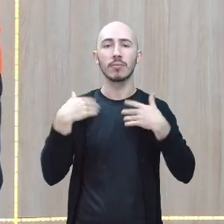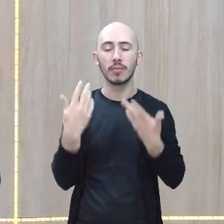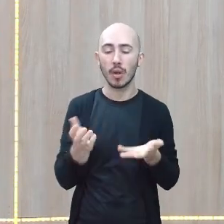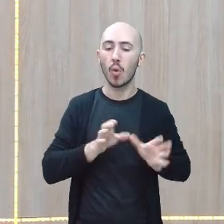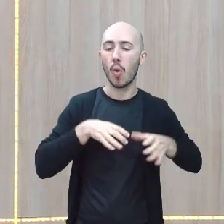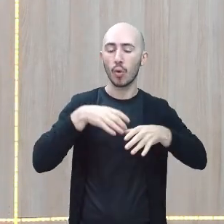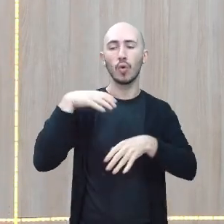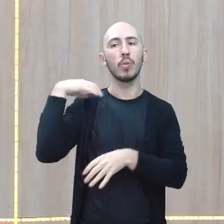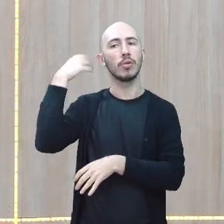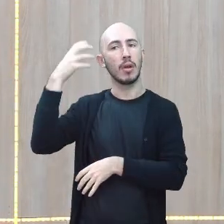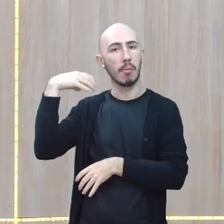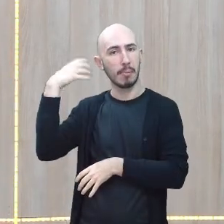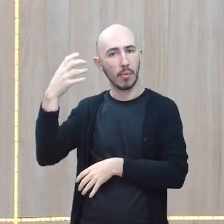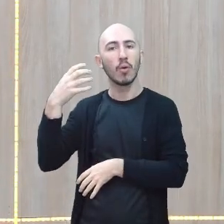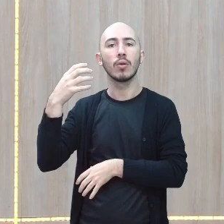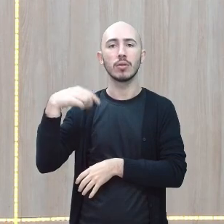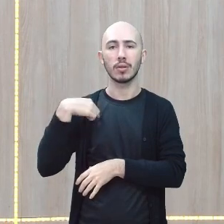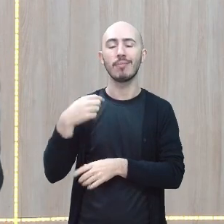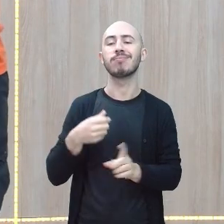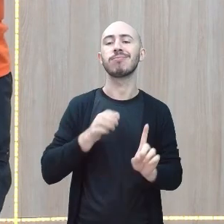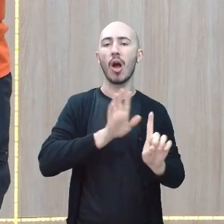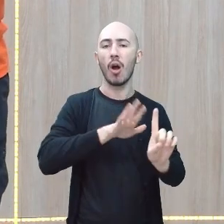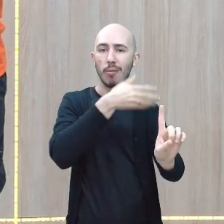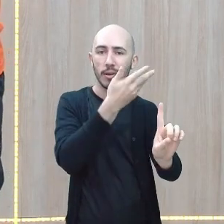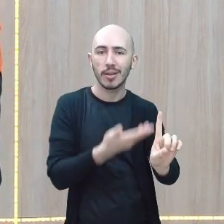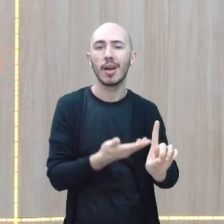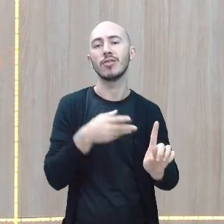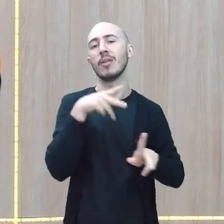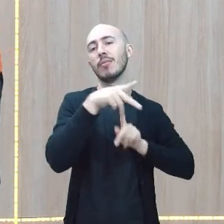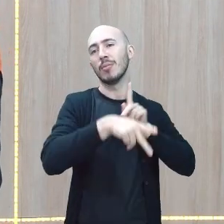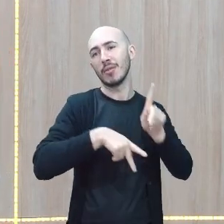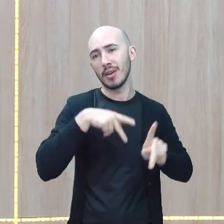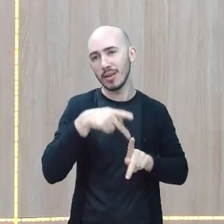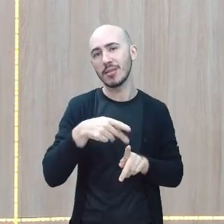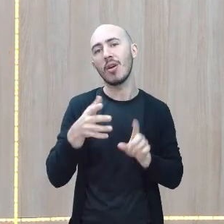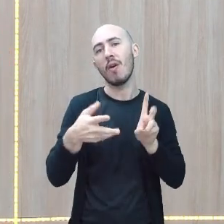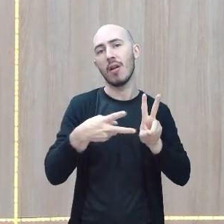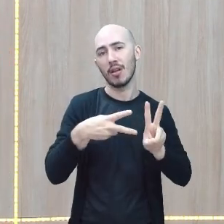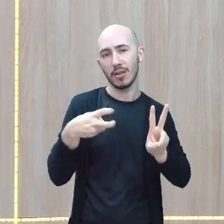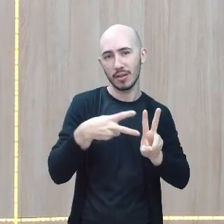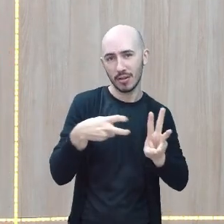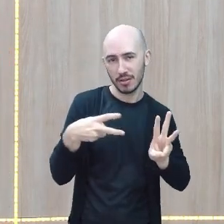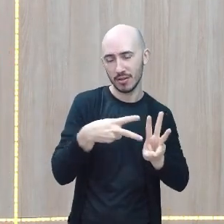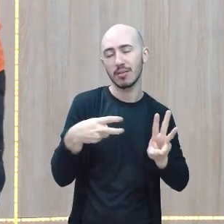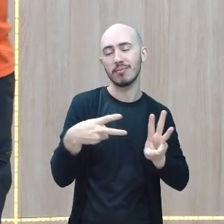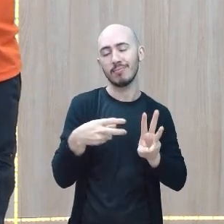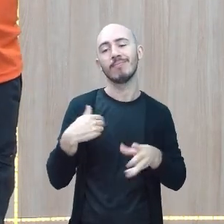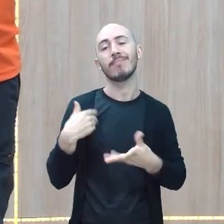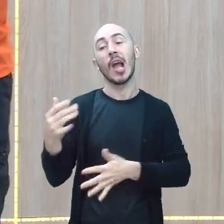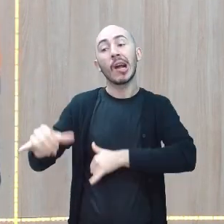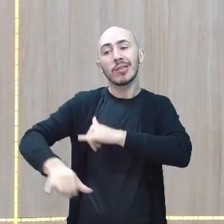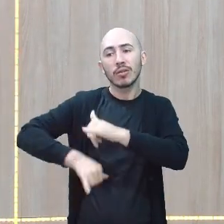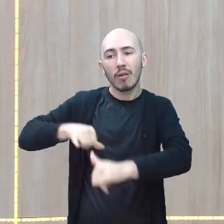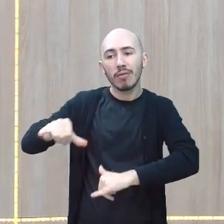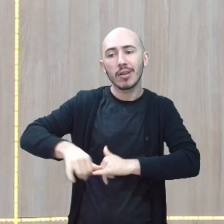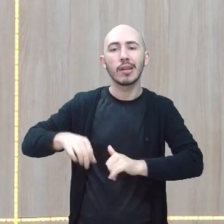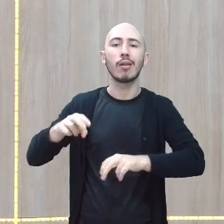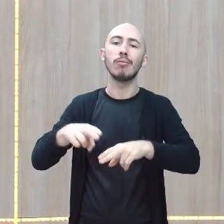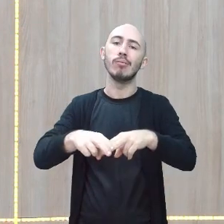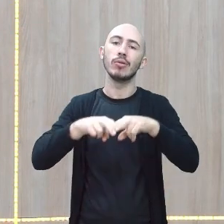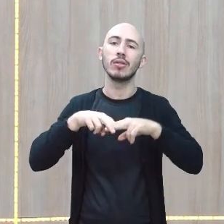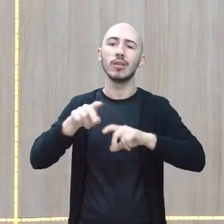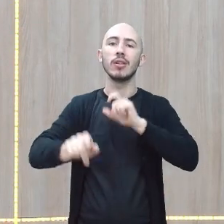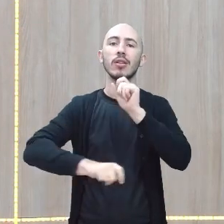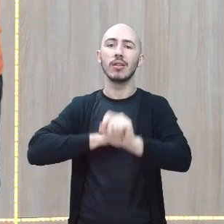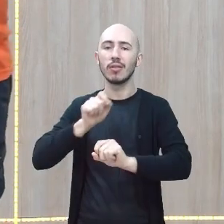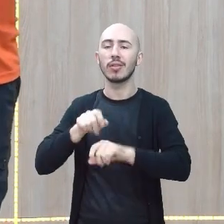uma homenagem a essa população indígena, que sofria com a questão do avanço